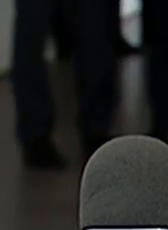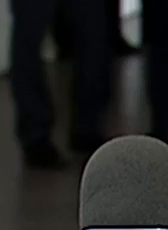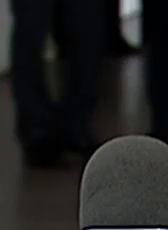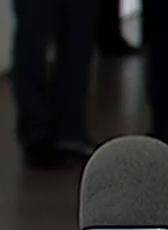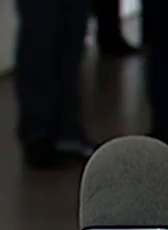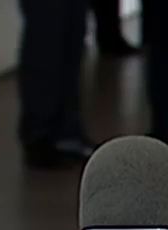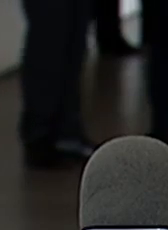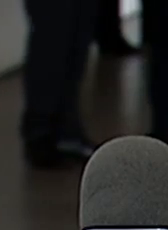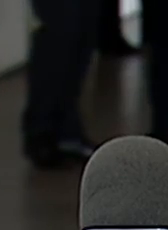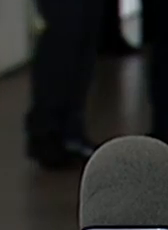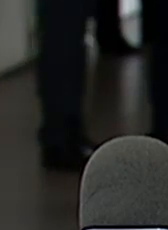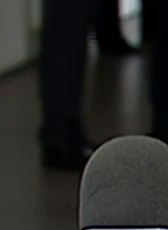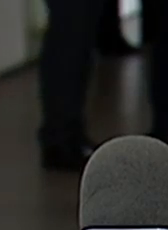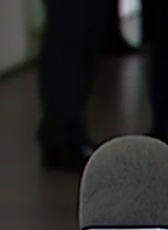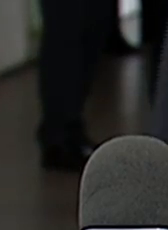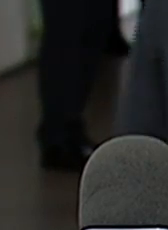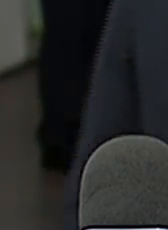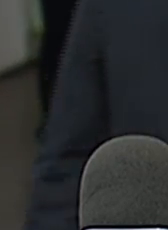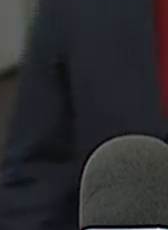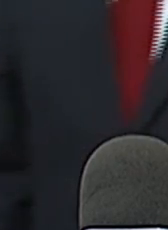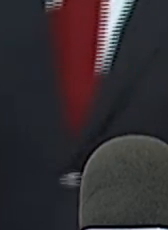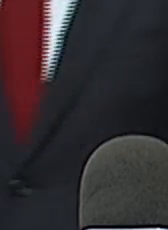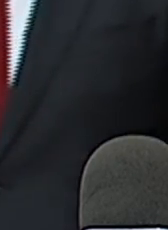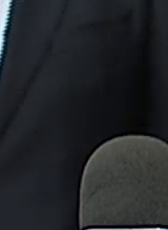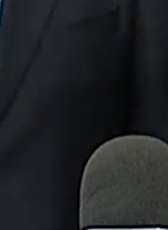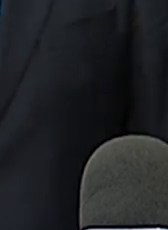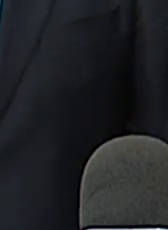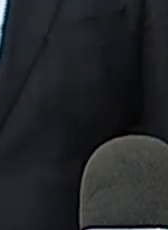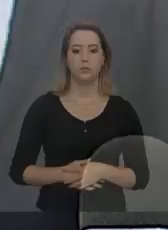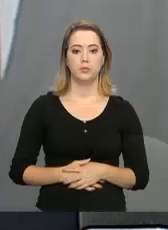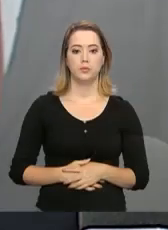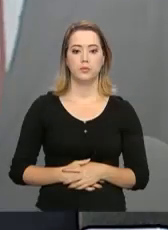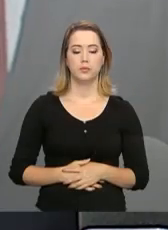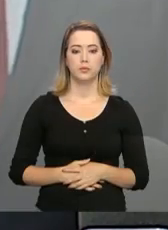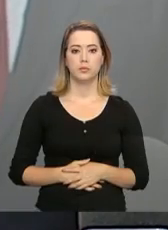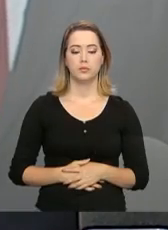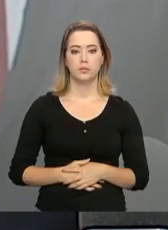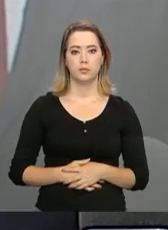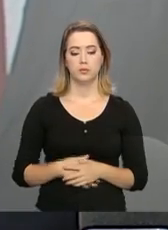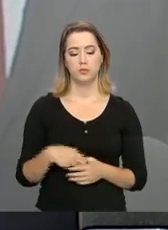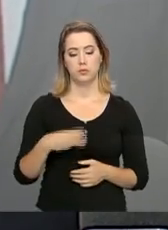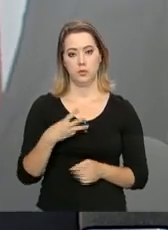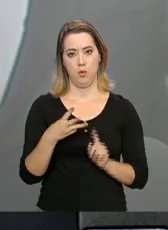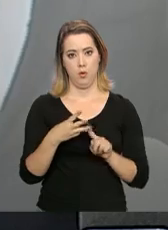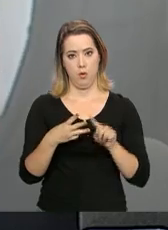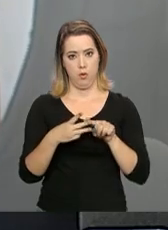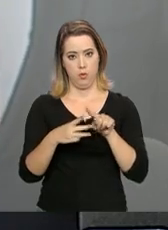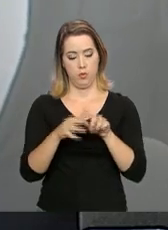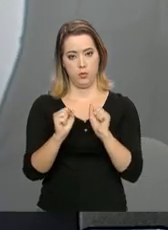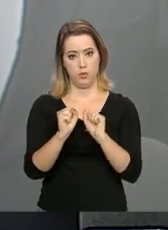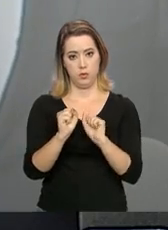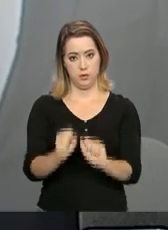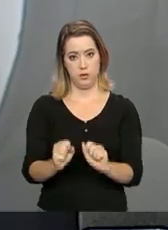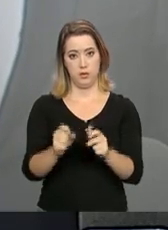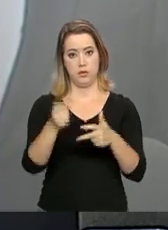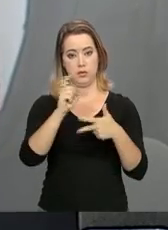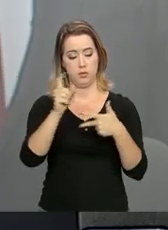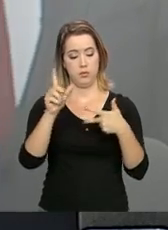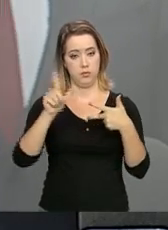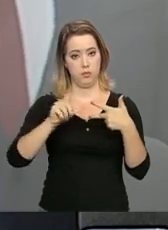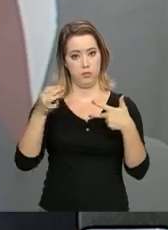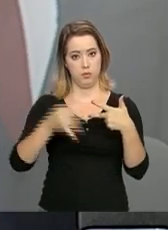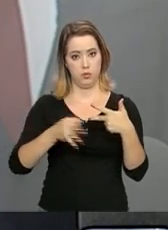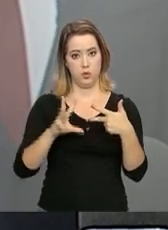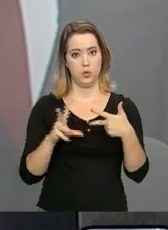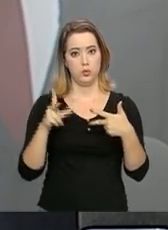dos três poderes da União, juntamente com o Procurador-Geral da República e